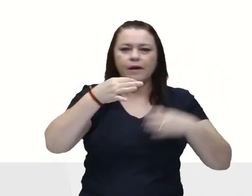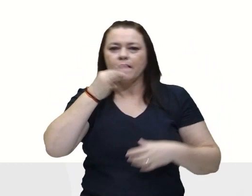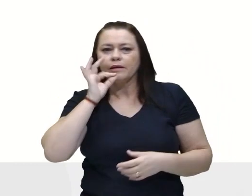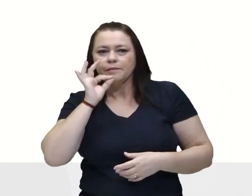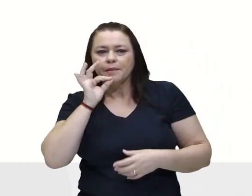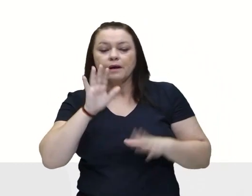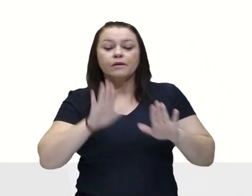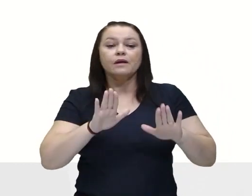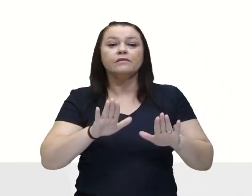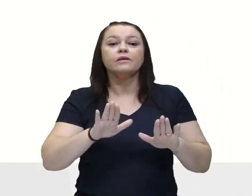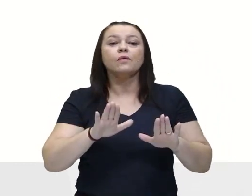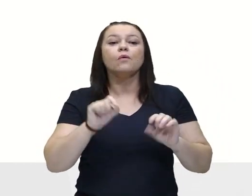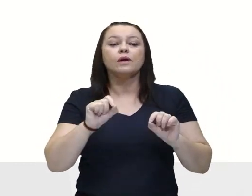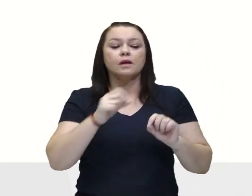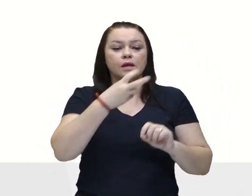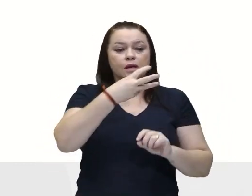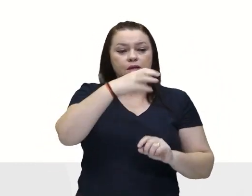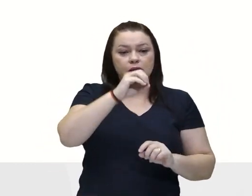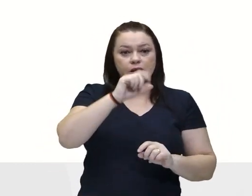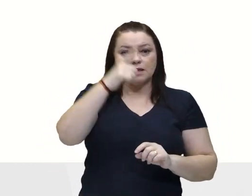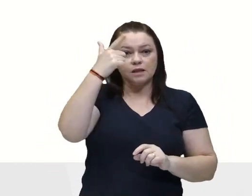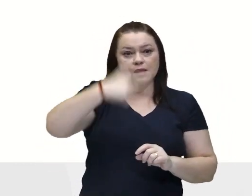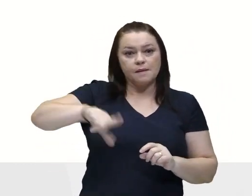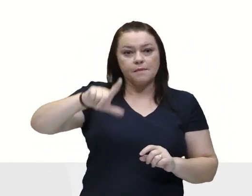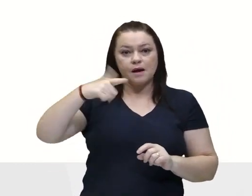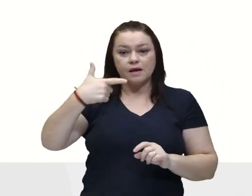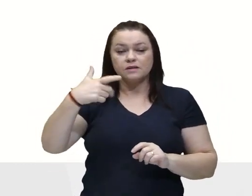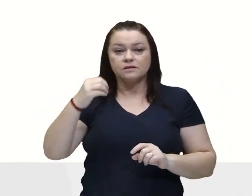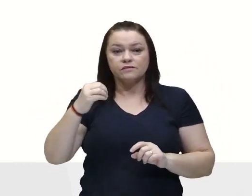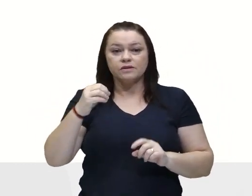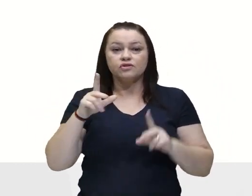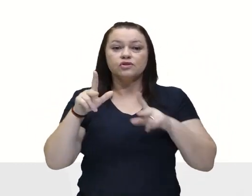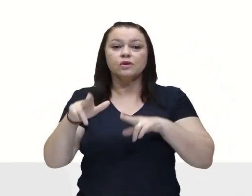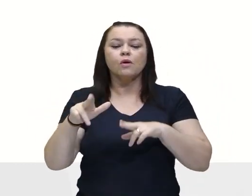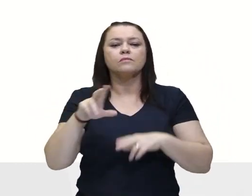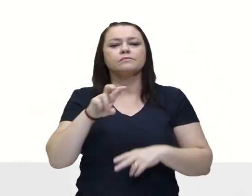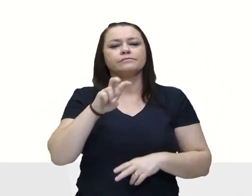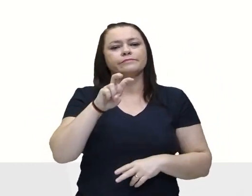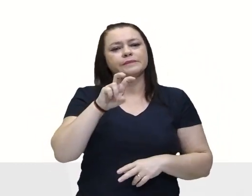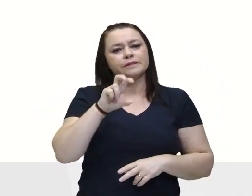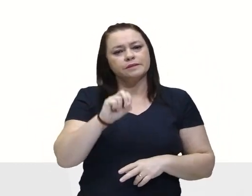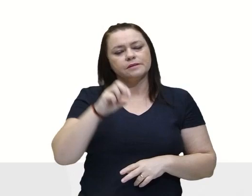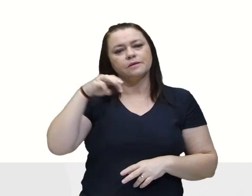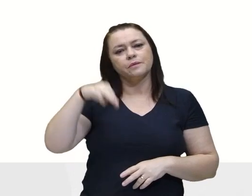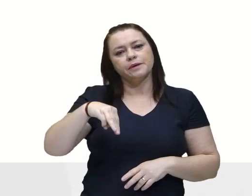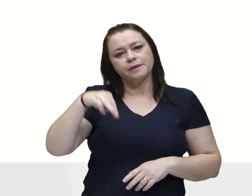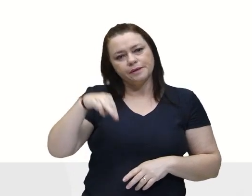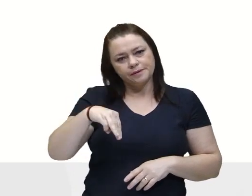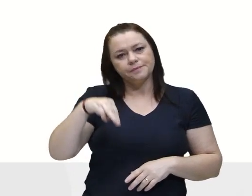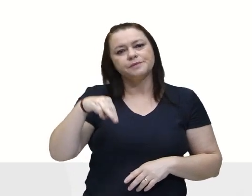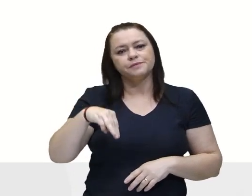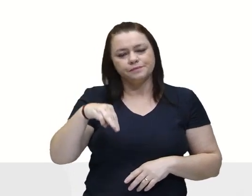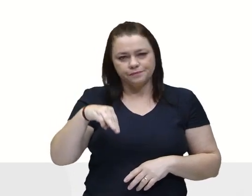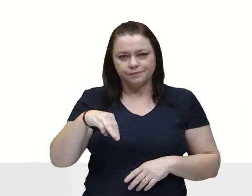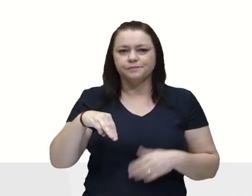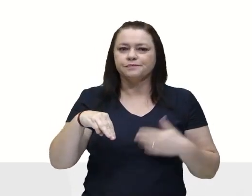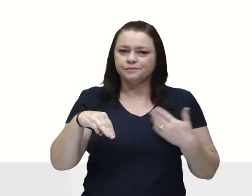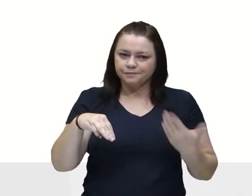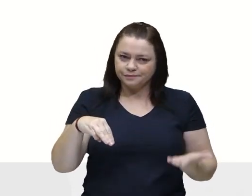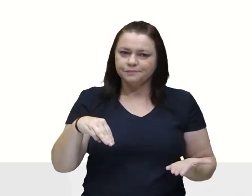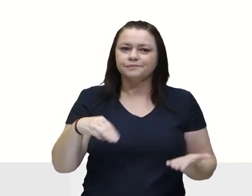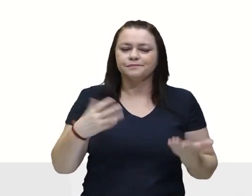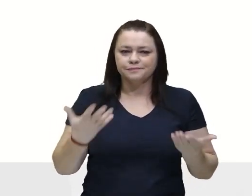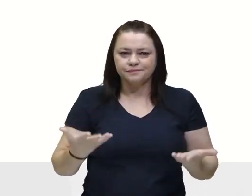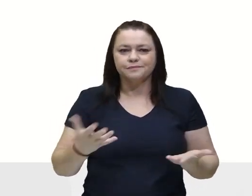gastou 30 mais 20, equivalente a quanto? 50 minutos. Muito